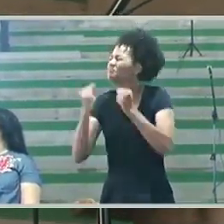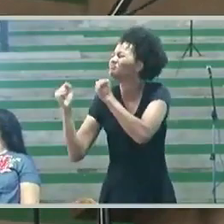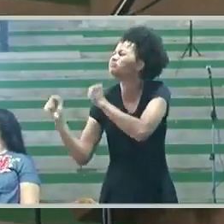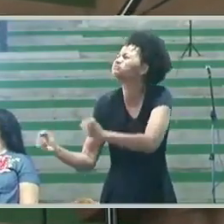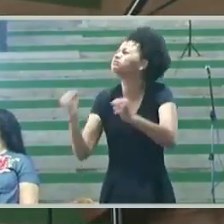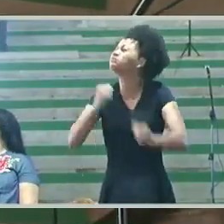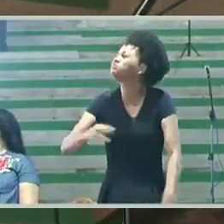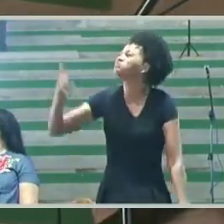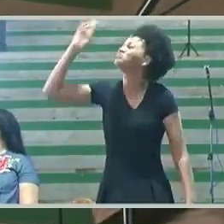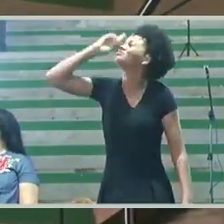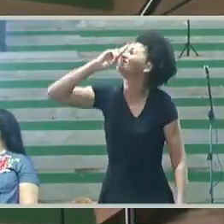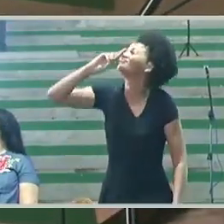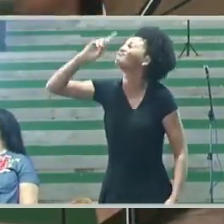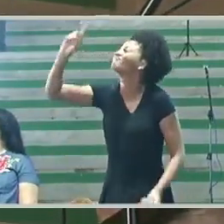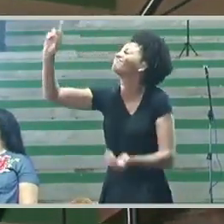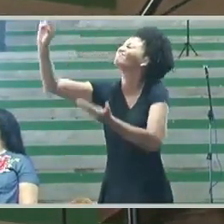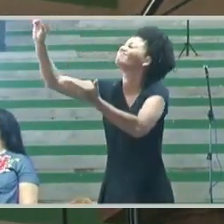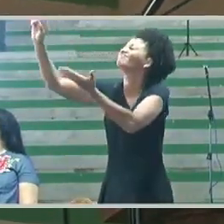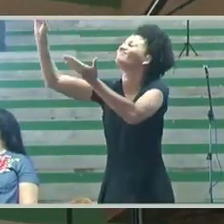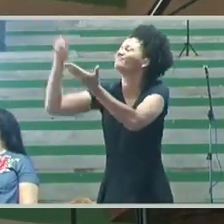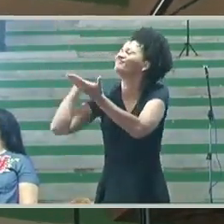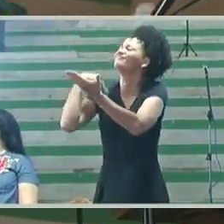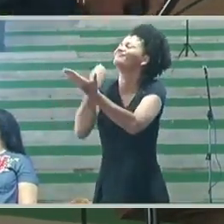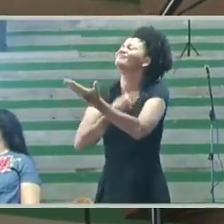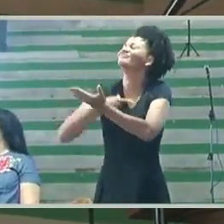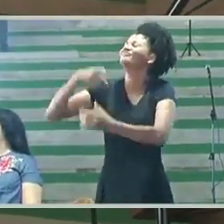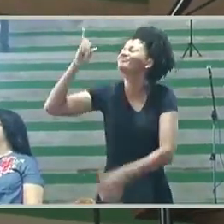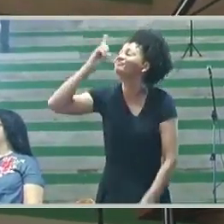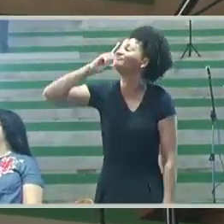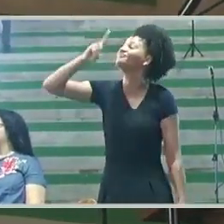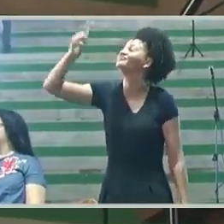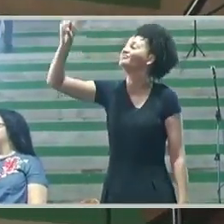Poderoso é o Senhor nosso.